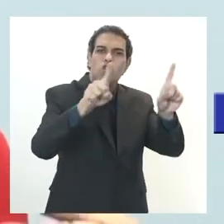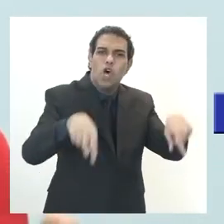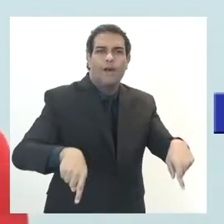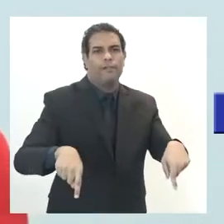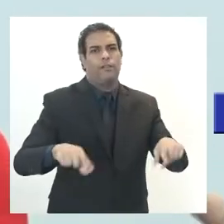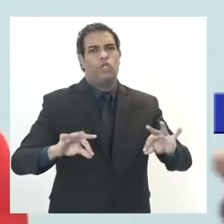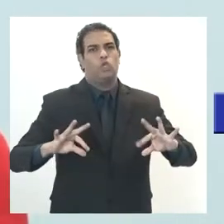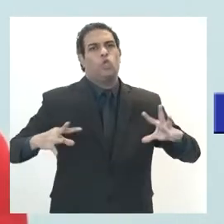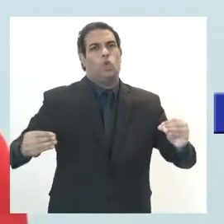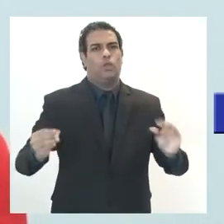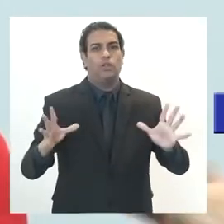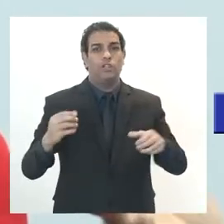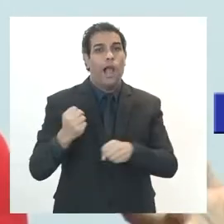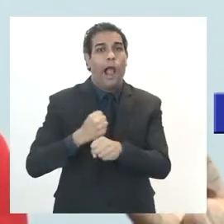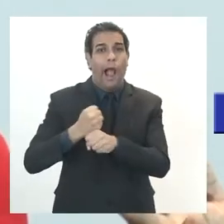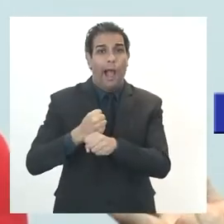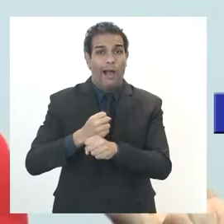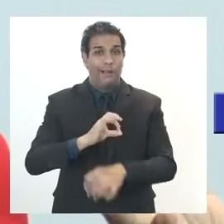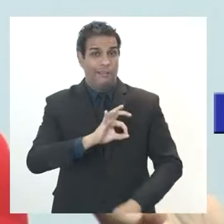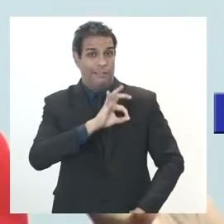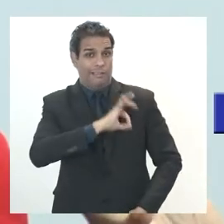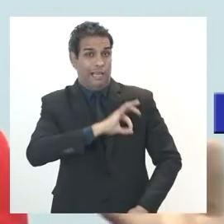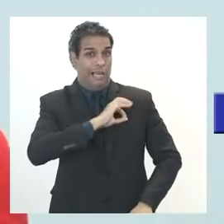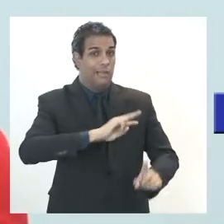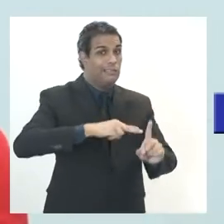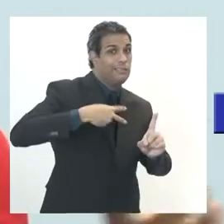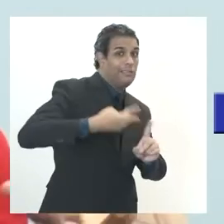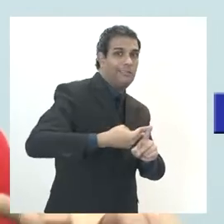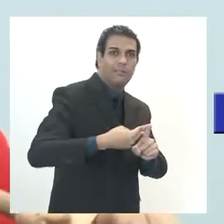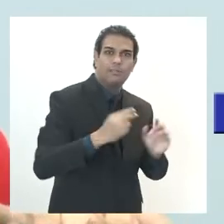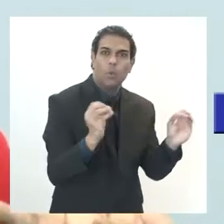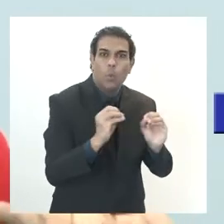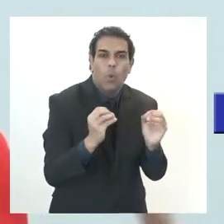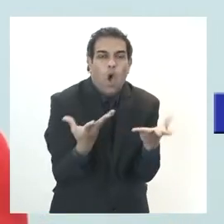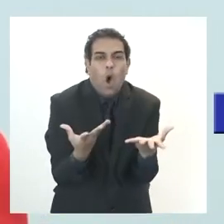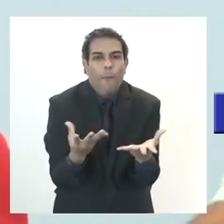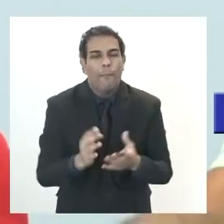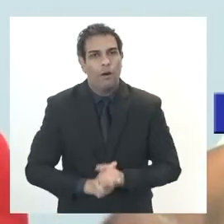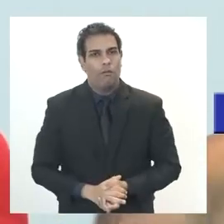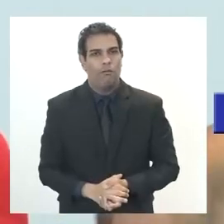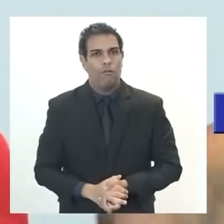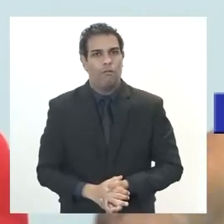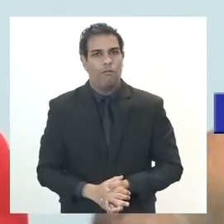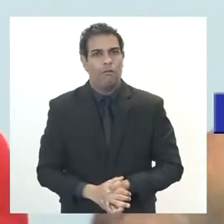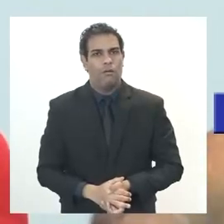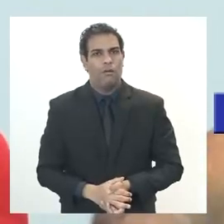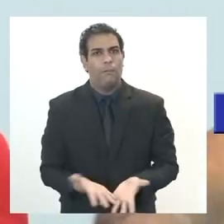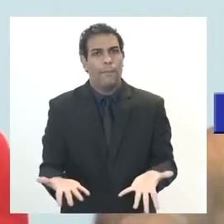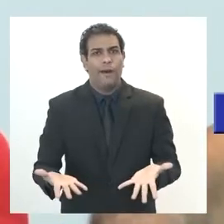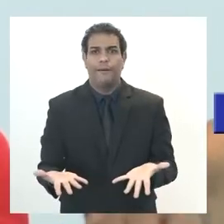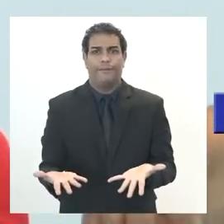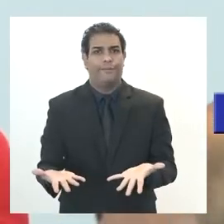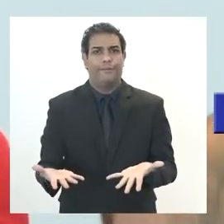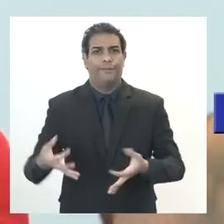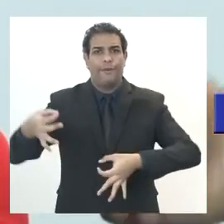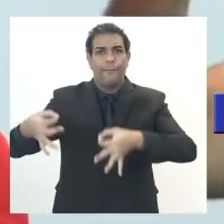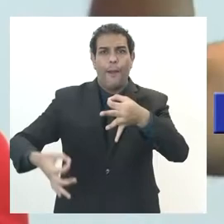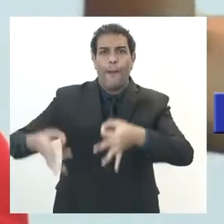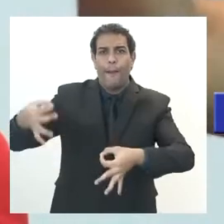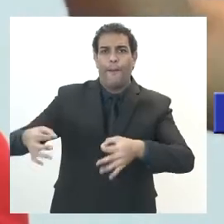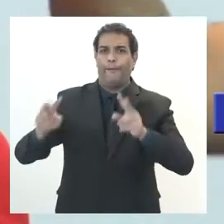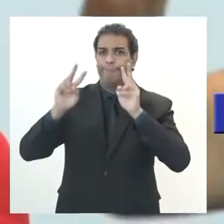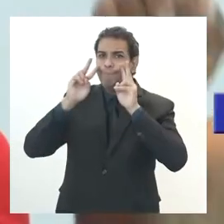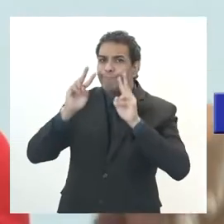nós estamos anos sem ter aumento somos anos sem ter aumento mais os poderes por